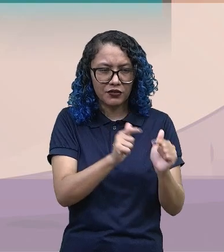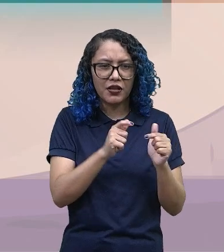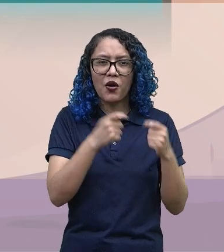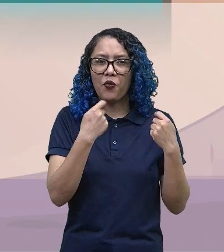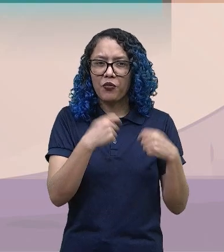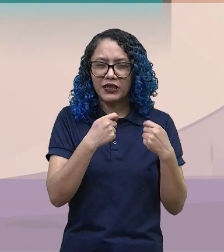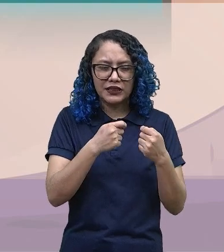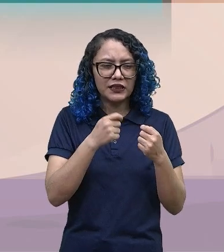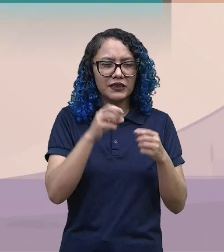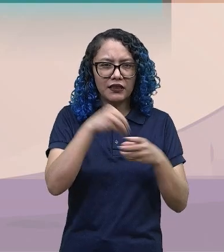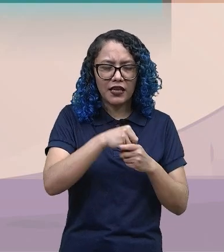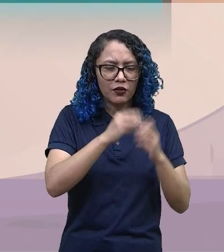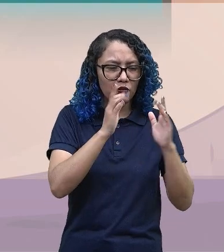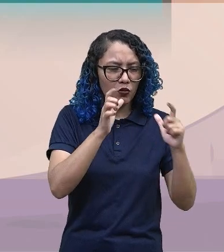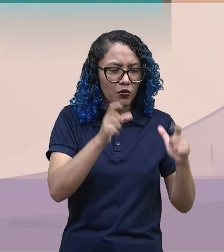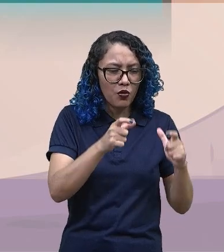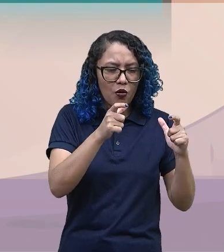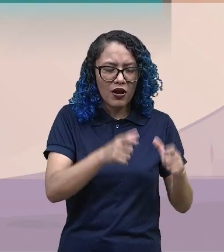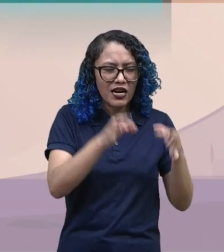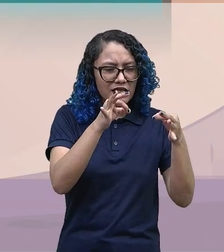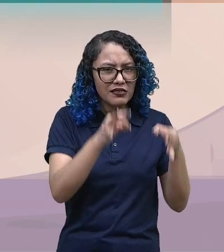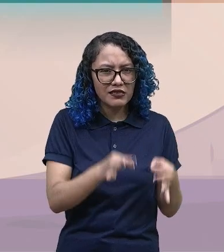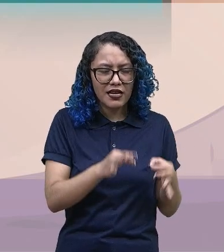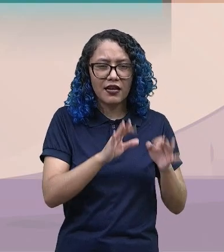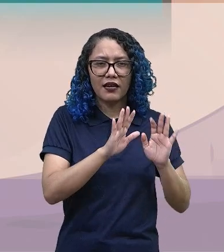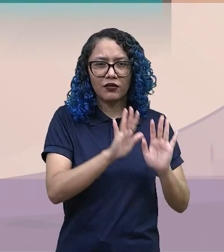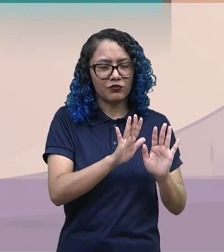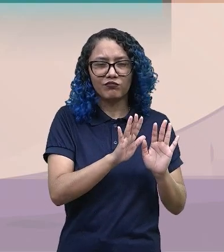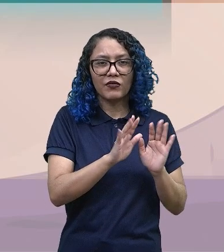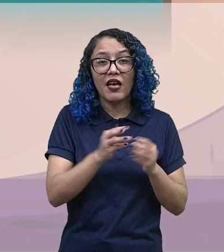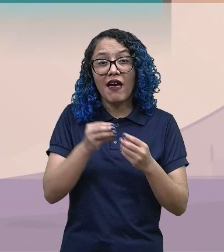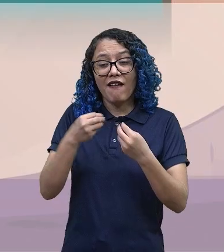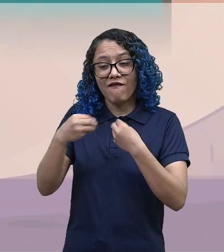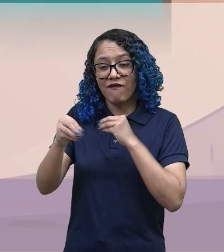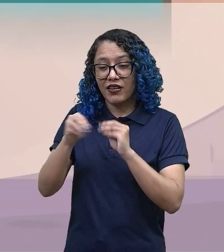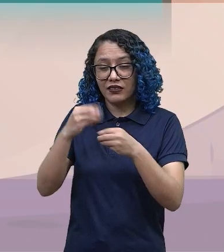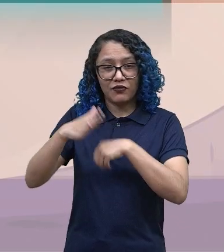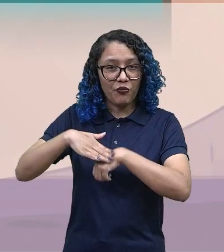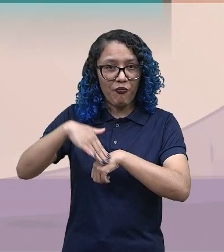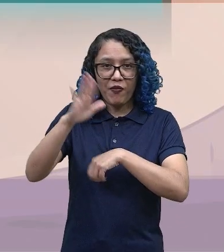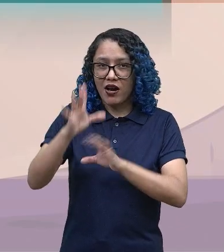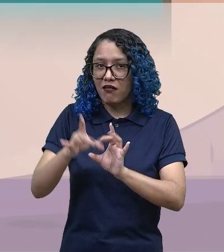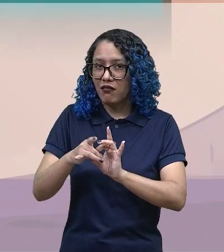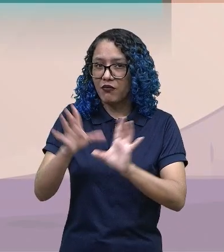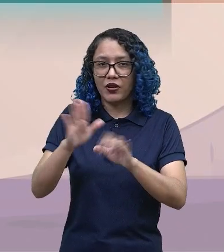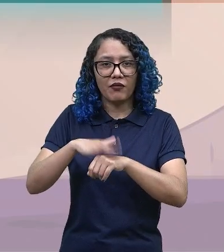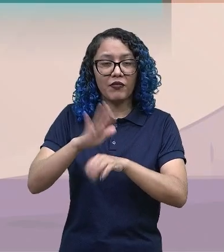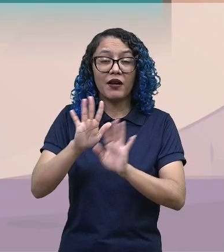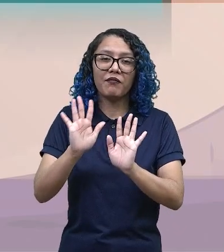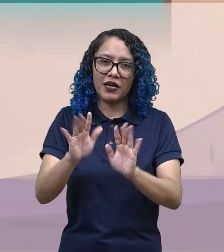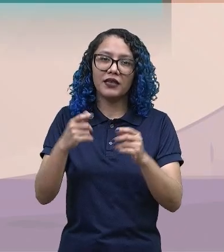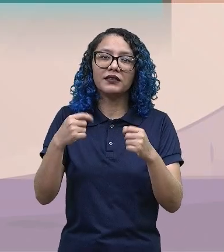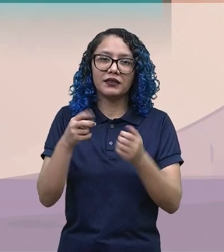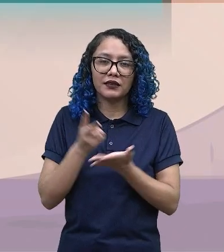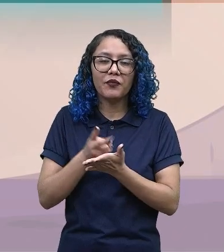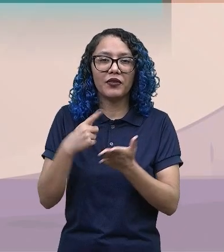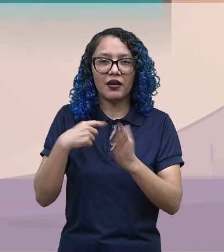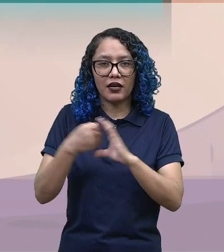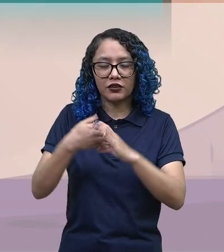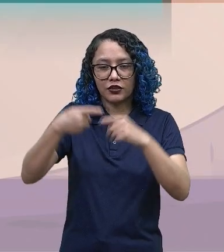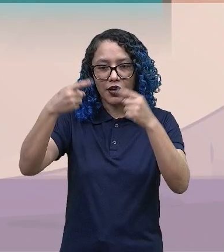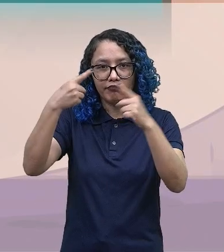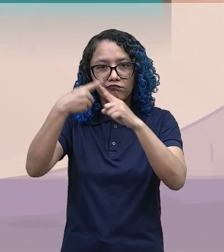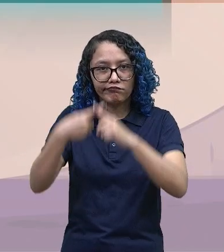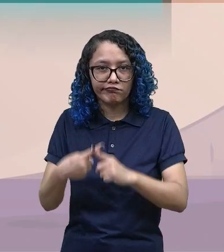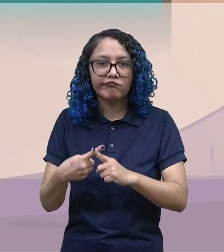naqueles espaços, elas têm um pouco mais de flexibilidade e liberdade. Claro, com o olhar competitivo, a gente vai ter um pouco mais